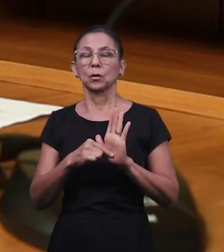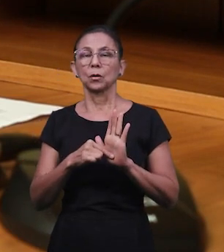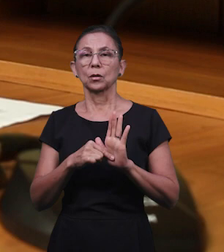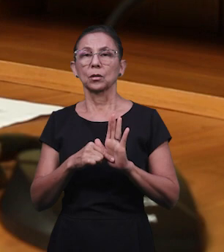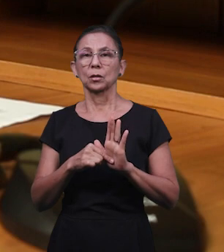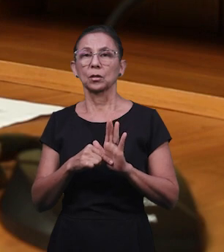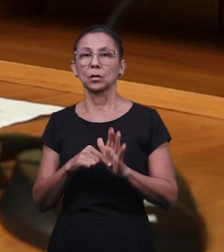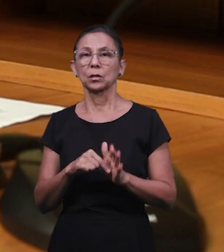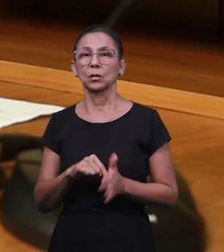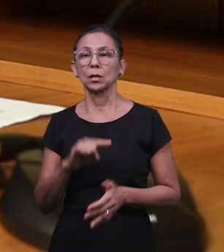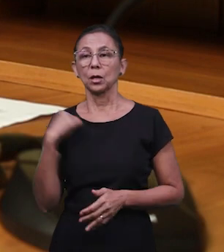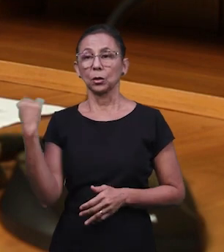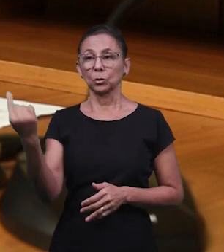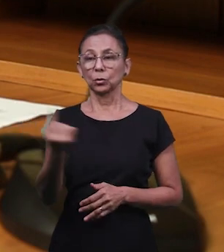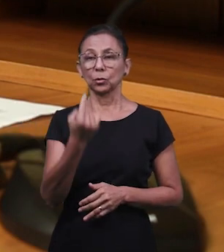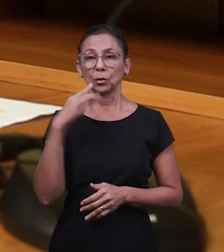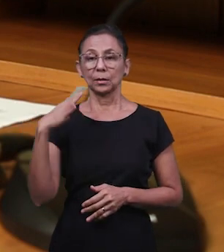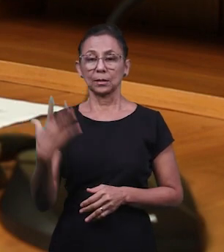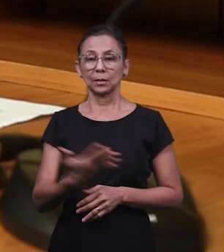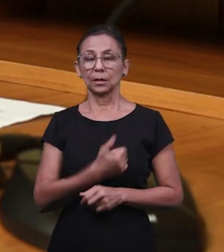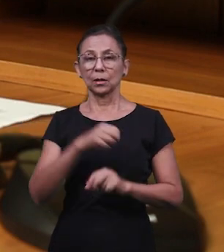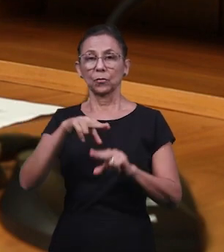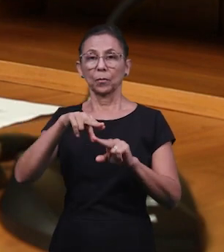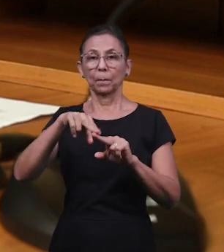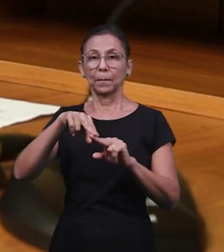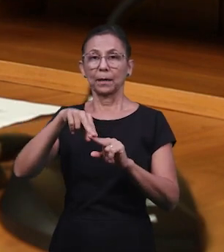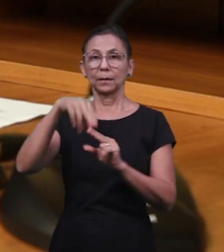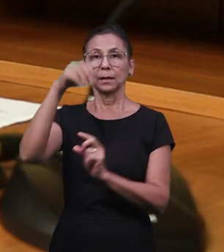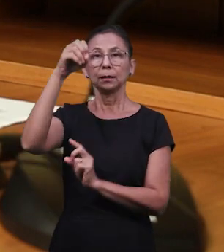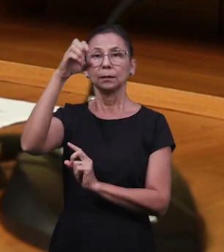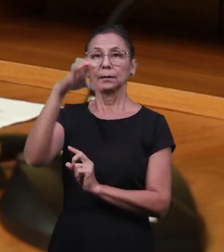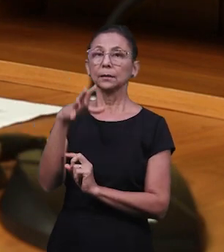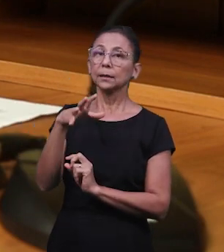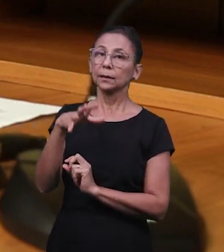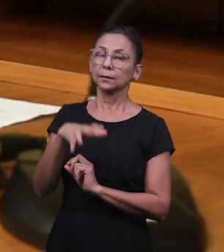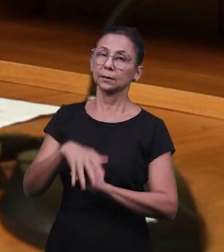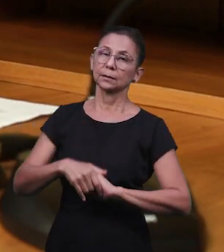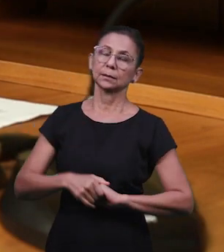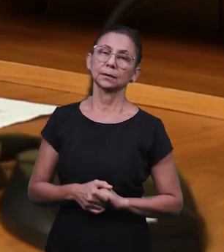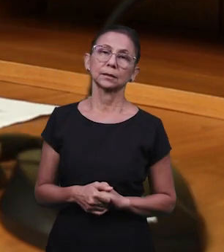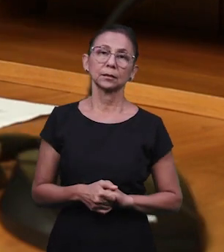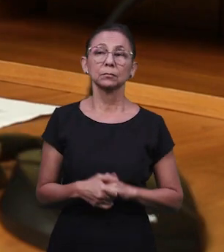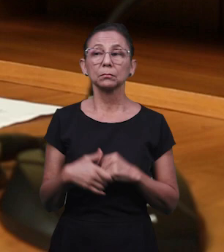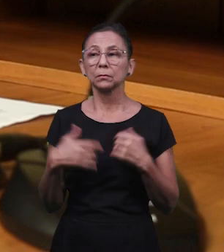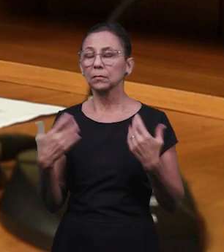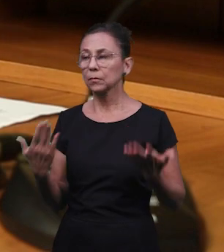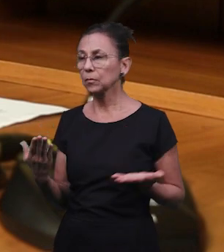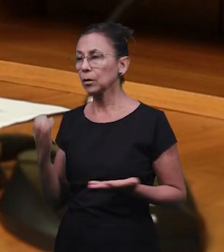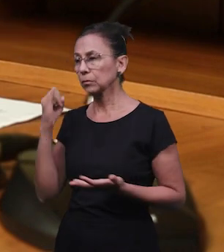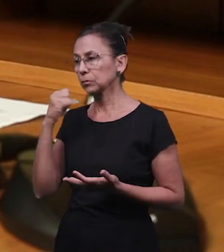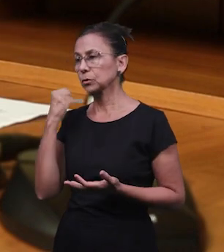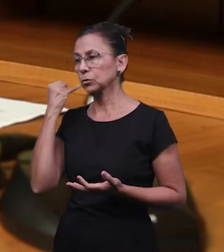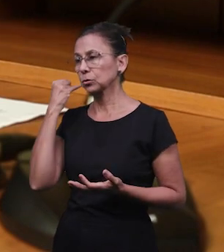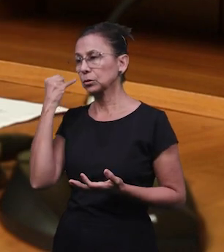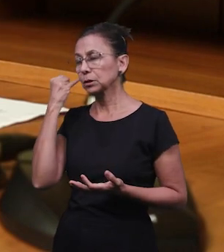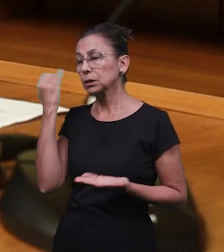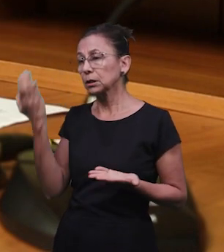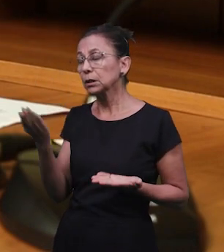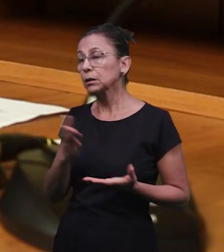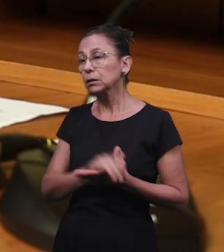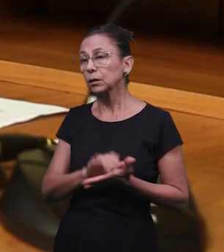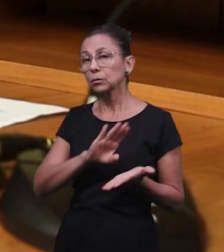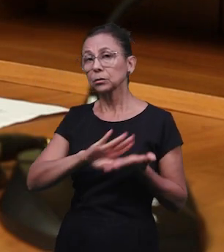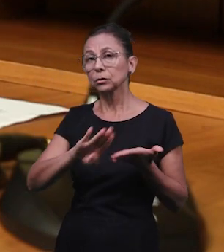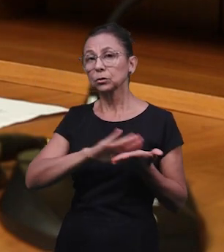salvos. Ora, Josias, isso retira de nós, eu, você e todos,